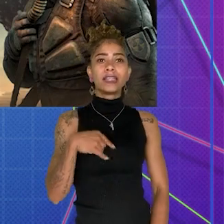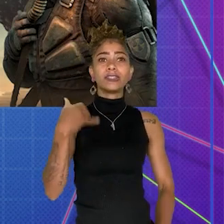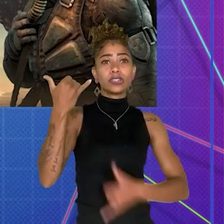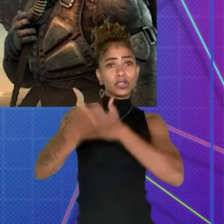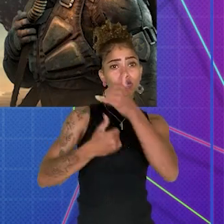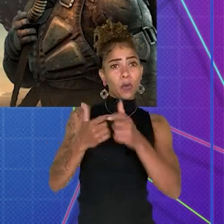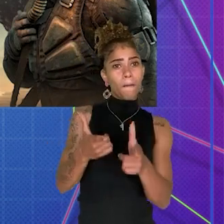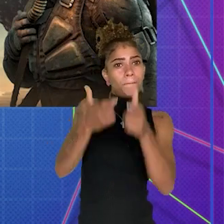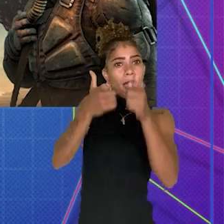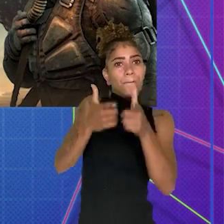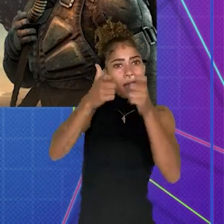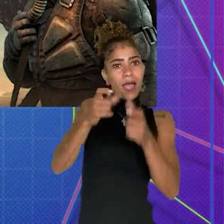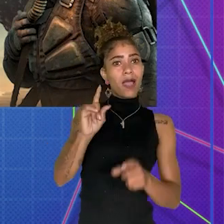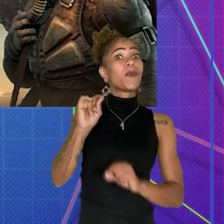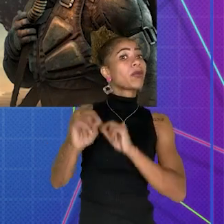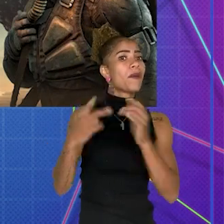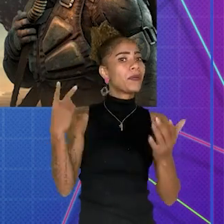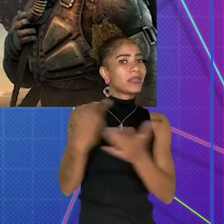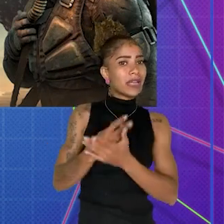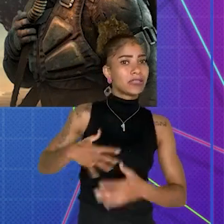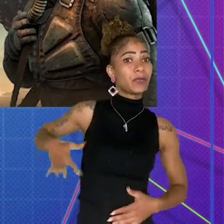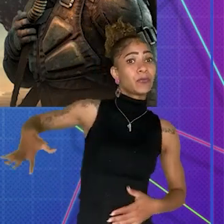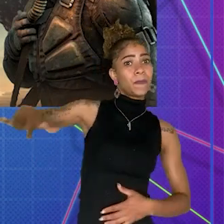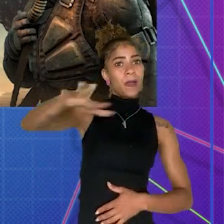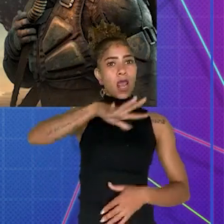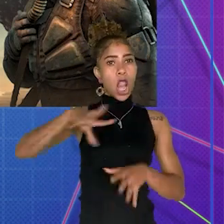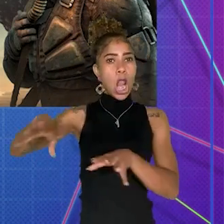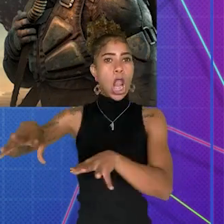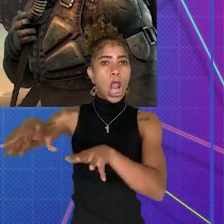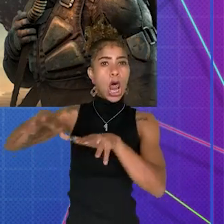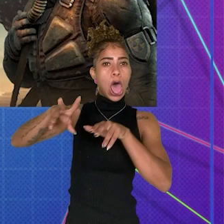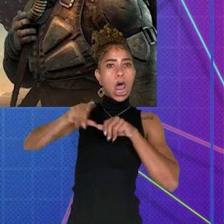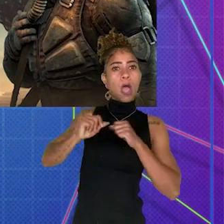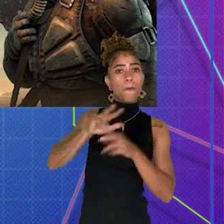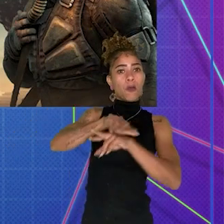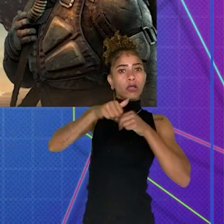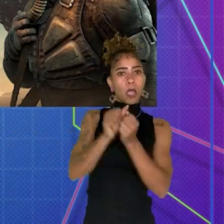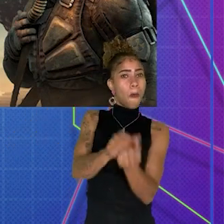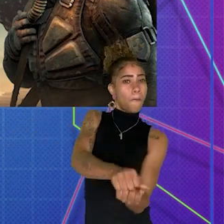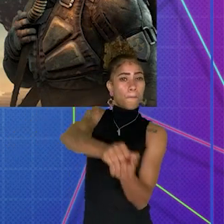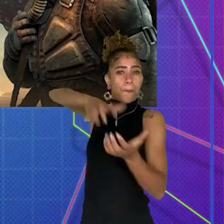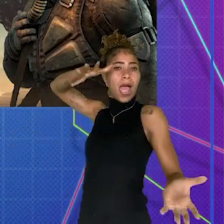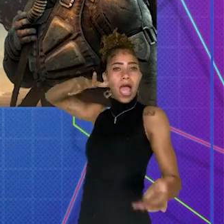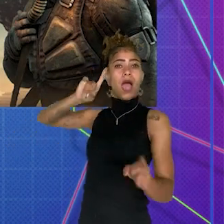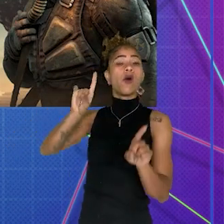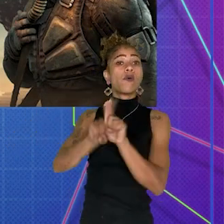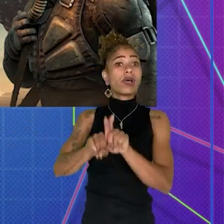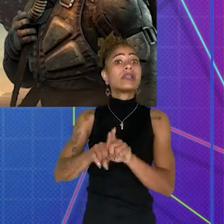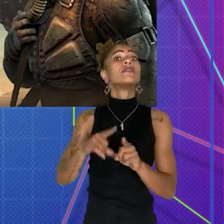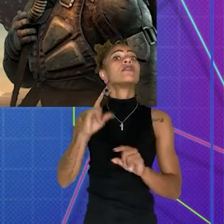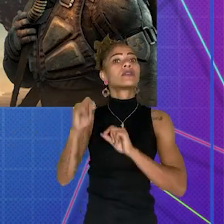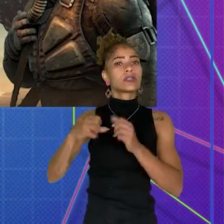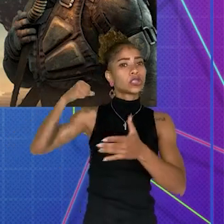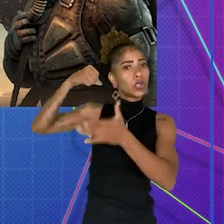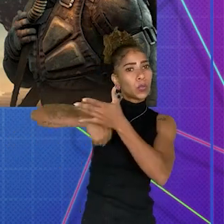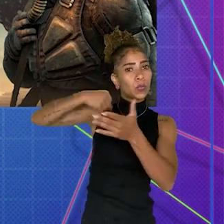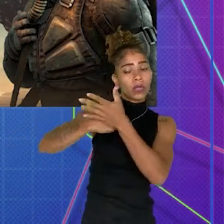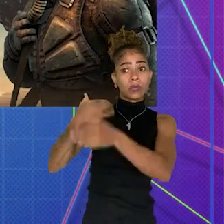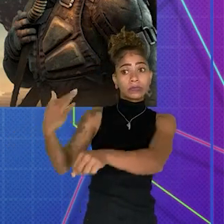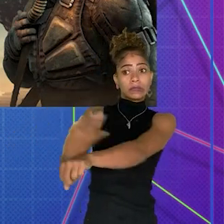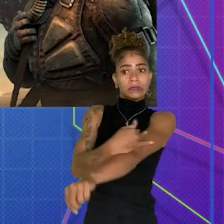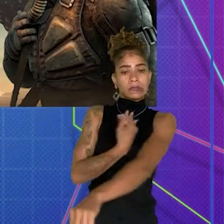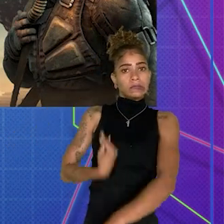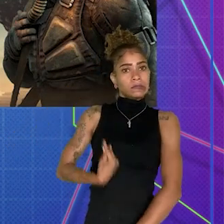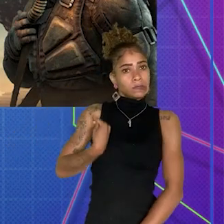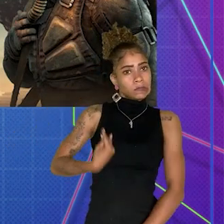Chernobyl. Esse jogo de tiro em primeira pessoa se passa em uma área contaminada pela radiação da usina nuclear de Chernobyl, onde os jogadores lutam